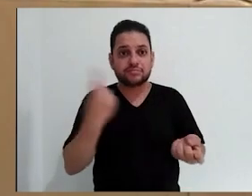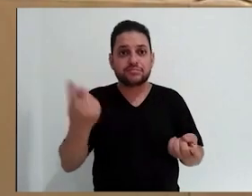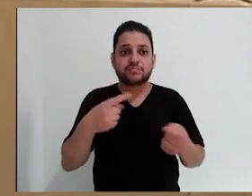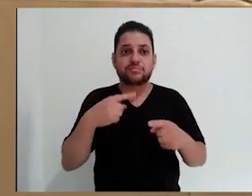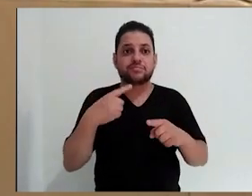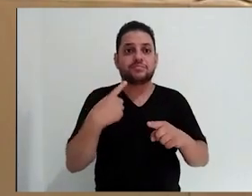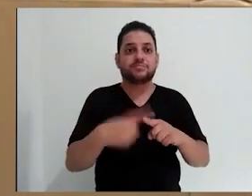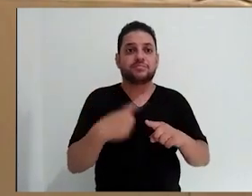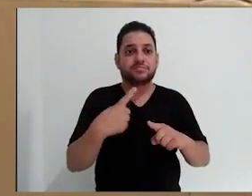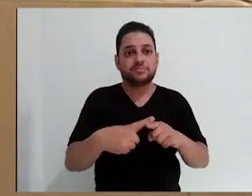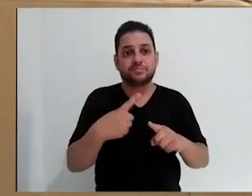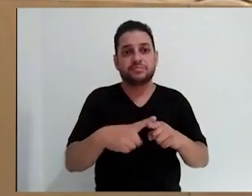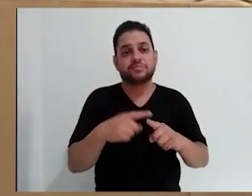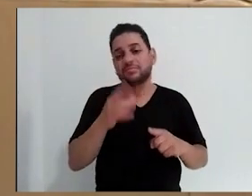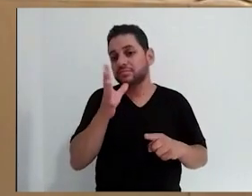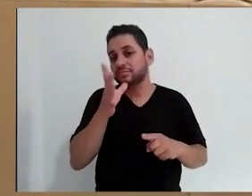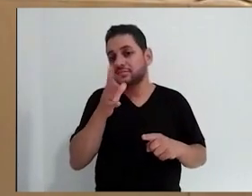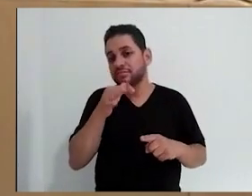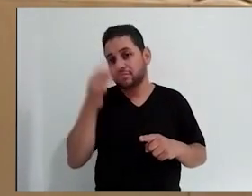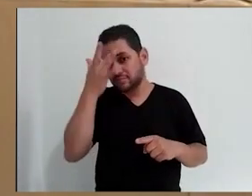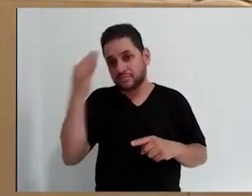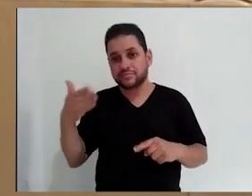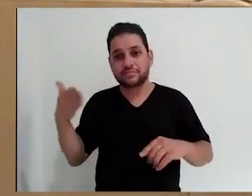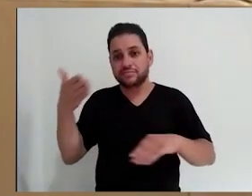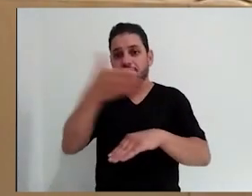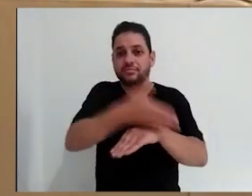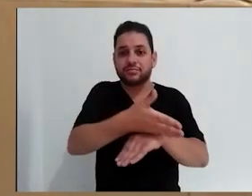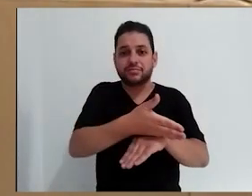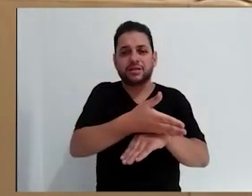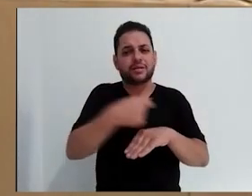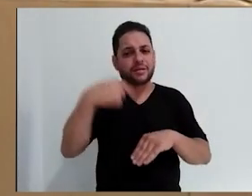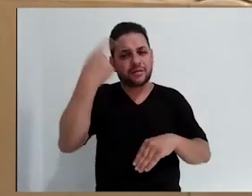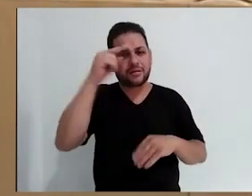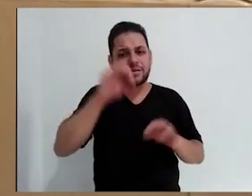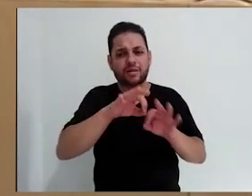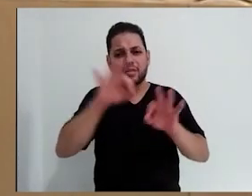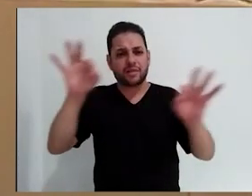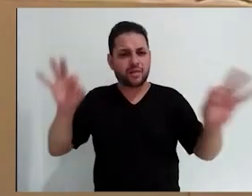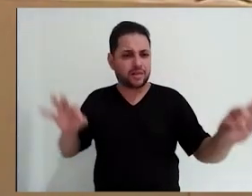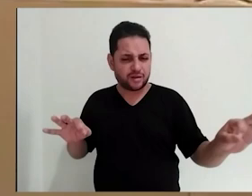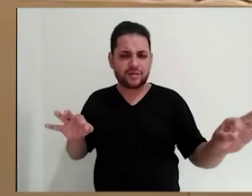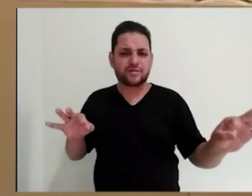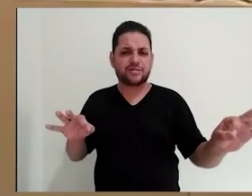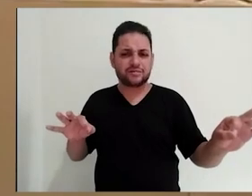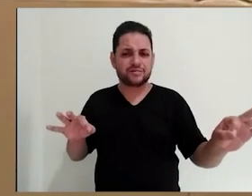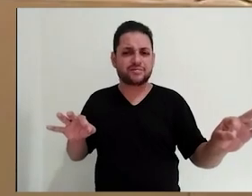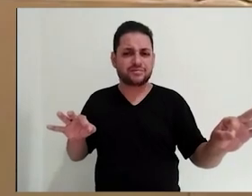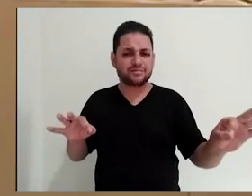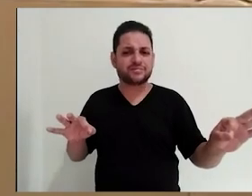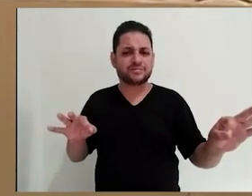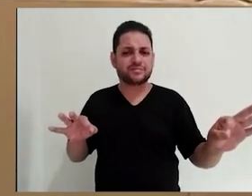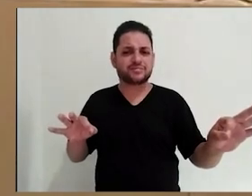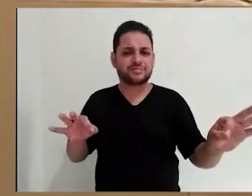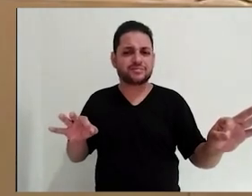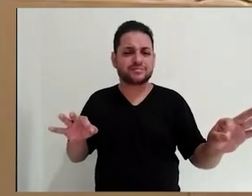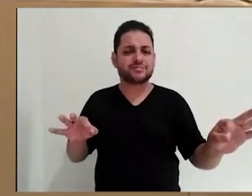muito custoso chegar, por mais que a gente pense, não é tão longe, são só 200 quilômetros, mas é muita coisa 200 quilômetros.